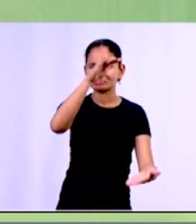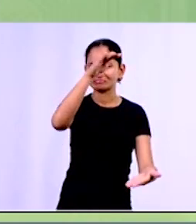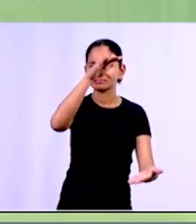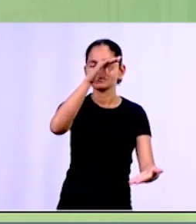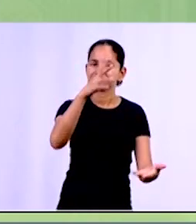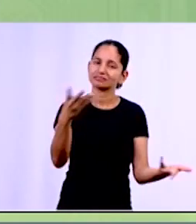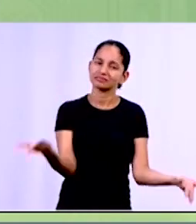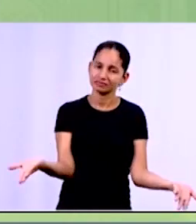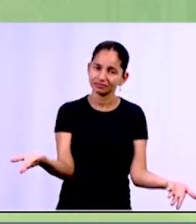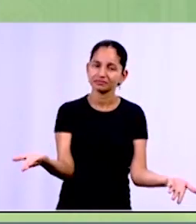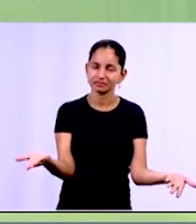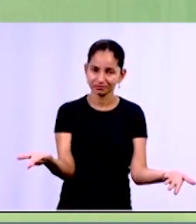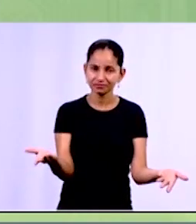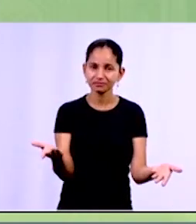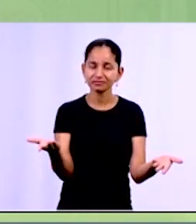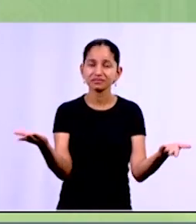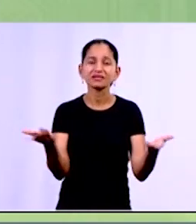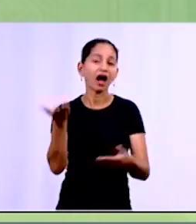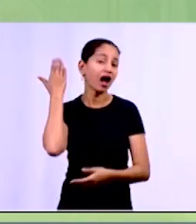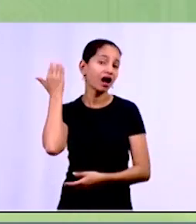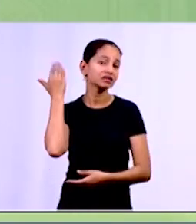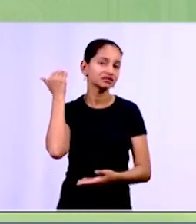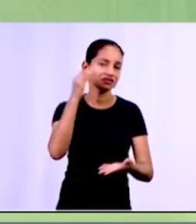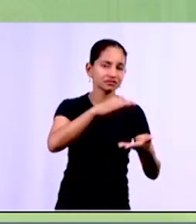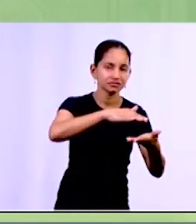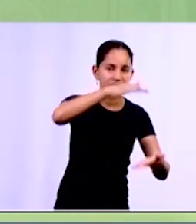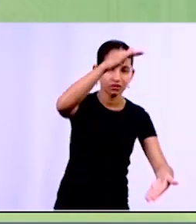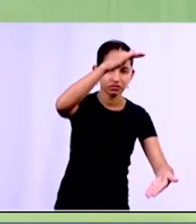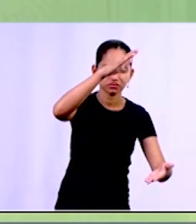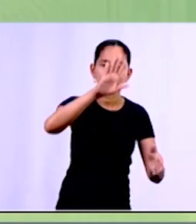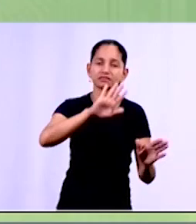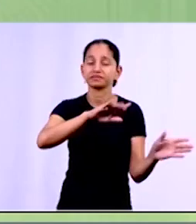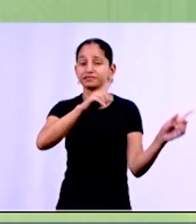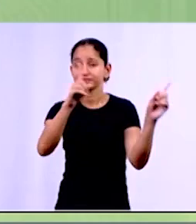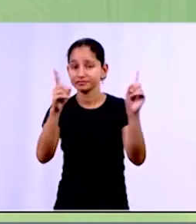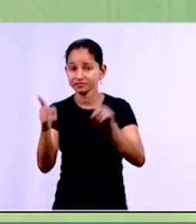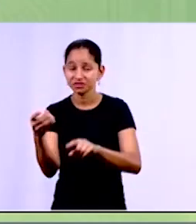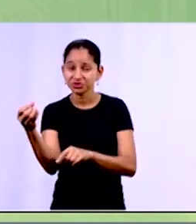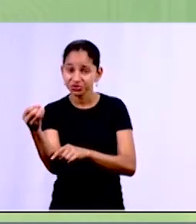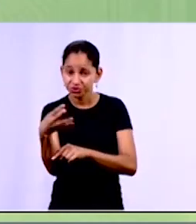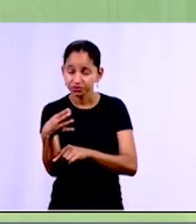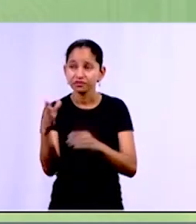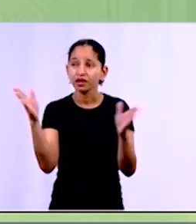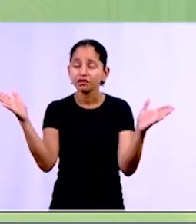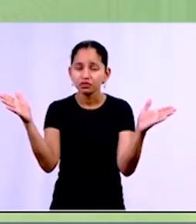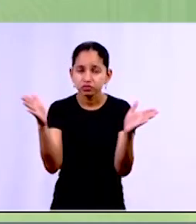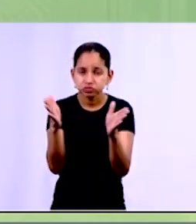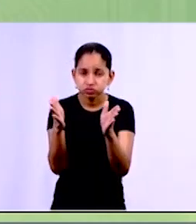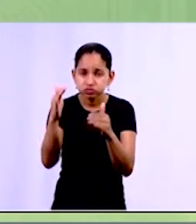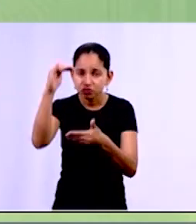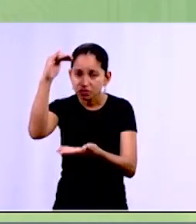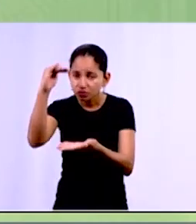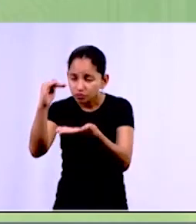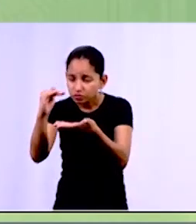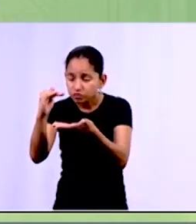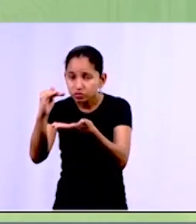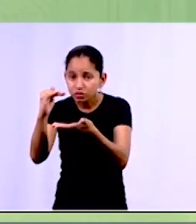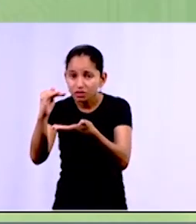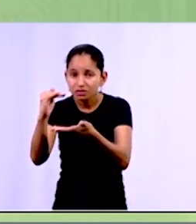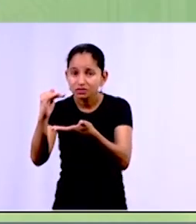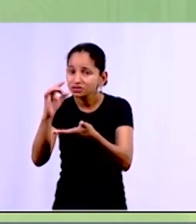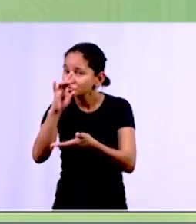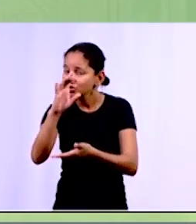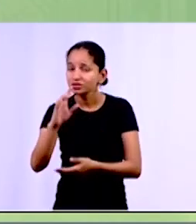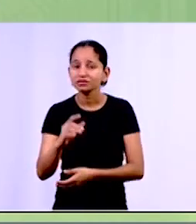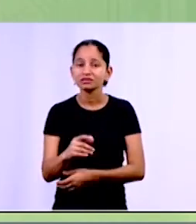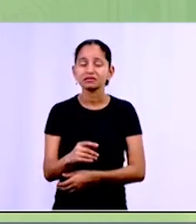MacBook hoje, né? O anterior, né? O novo, ele diminuiu de tamanho, ficou mais ou menos desse tamanho aqui,